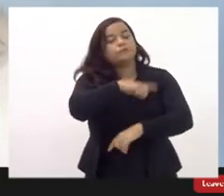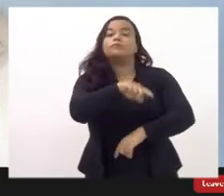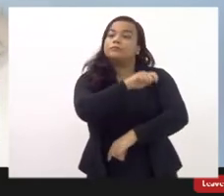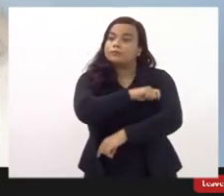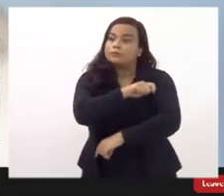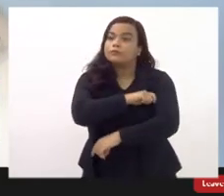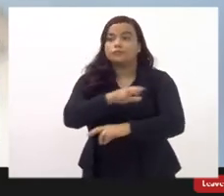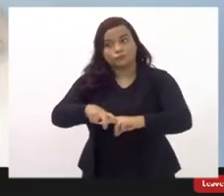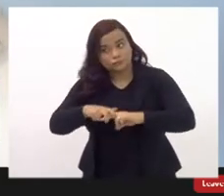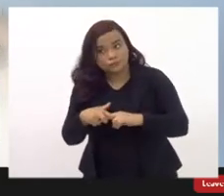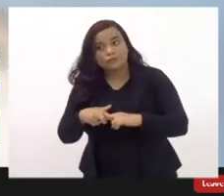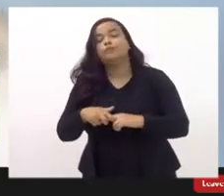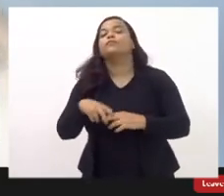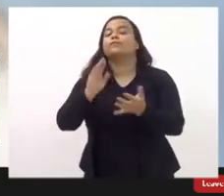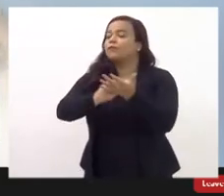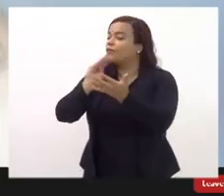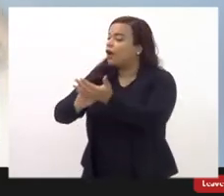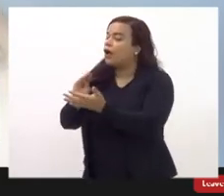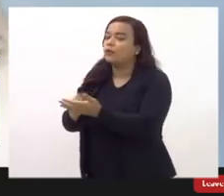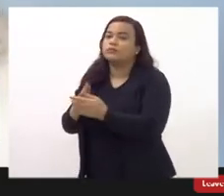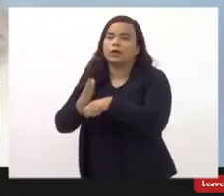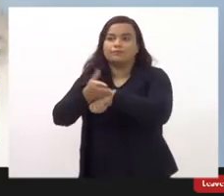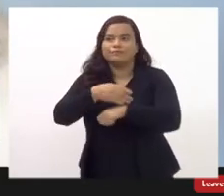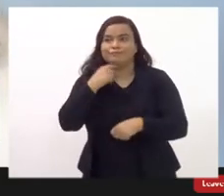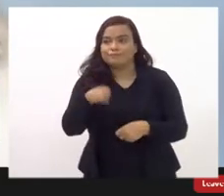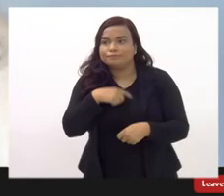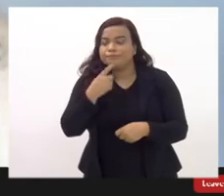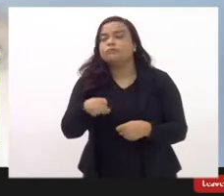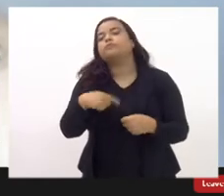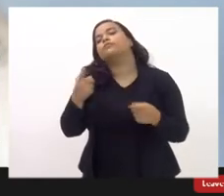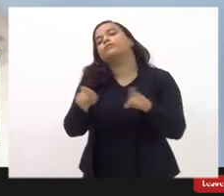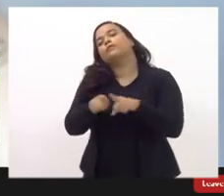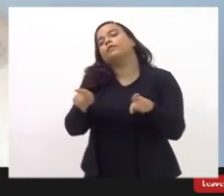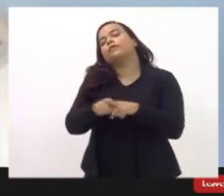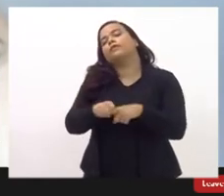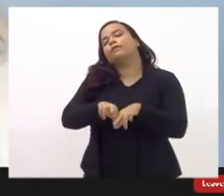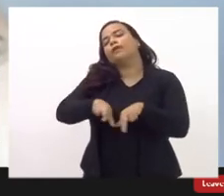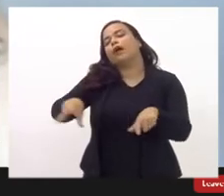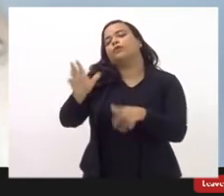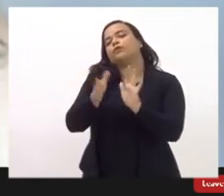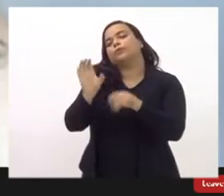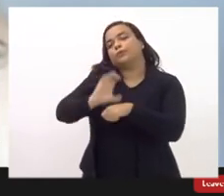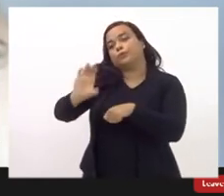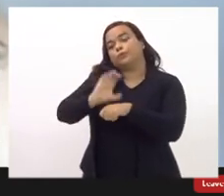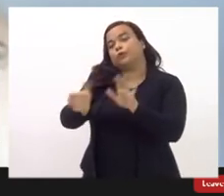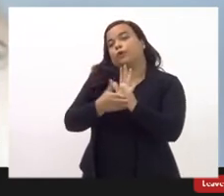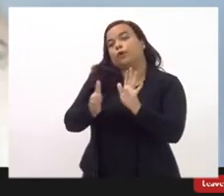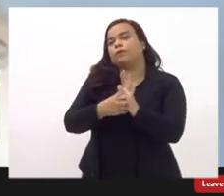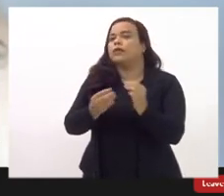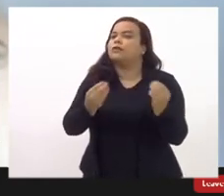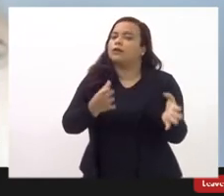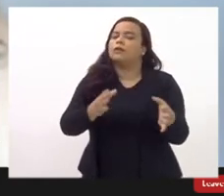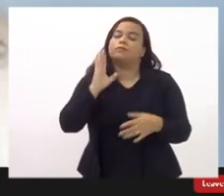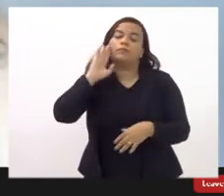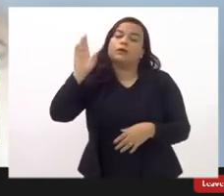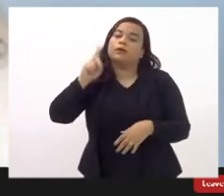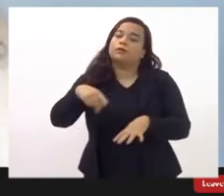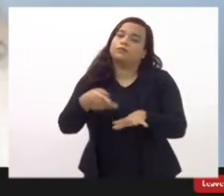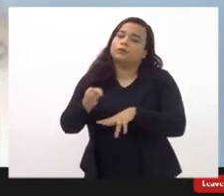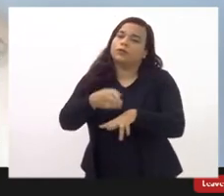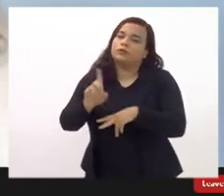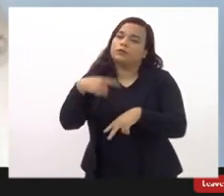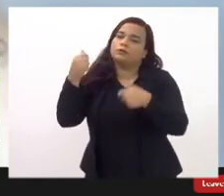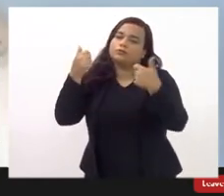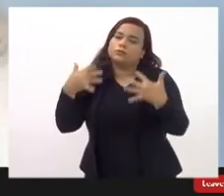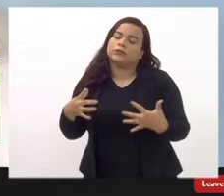da precariedade das condições de acesso e permanência nos cursos ofertados, em especial aqui das modalidades que estamos